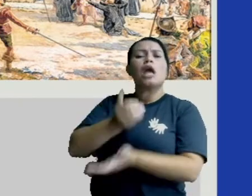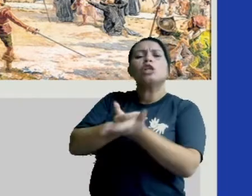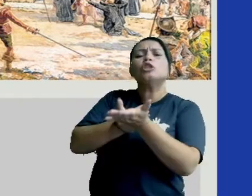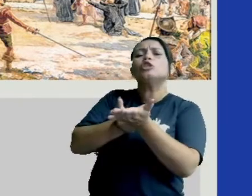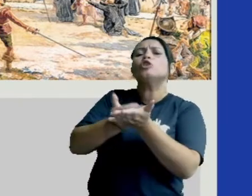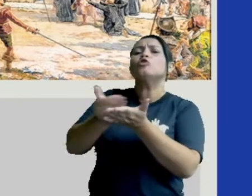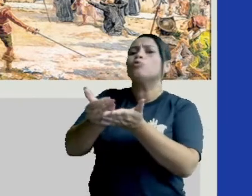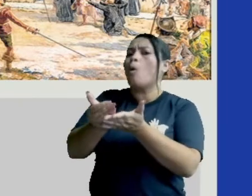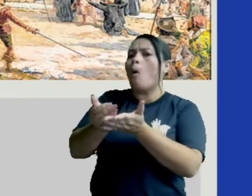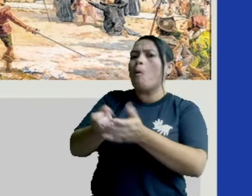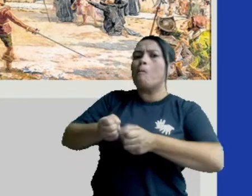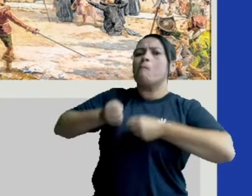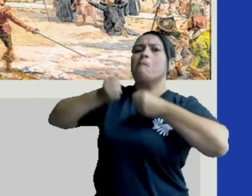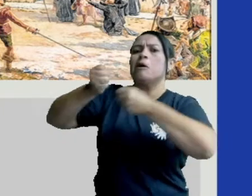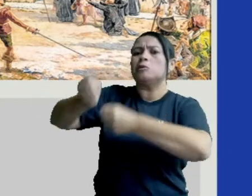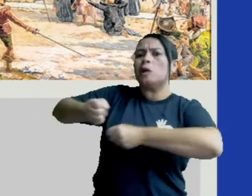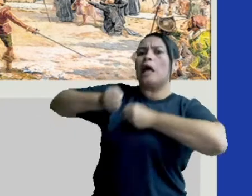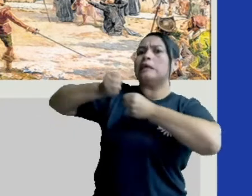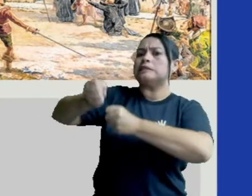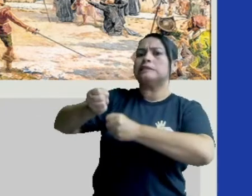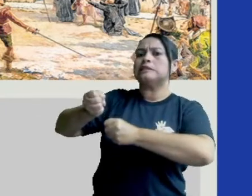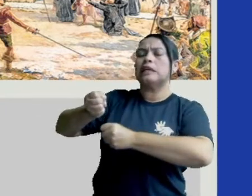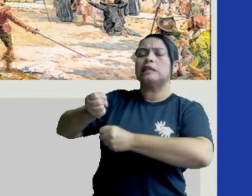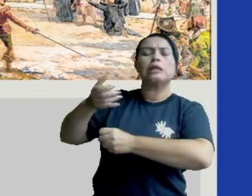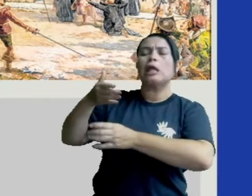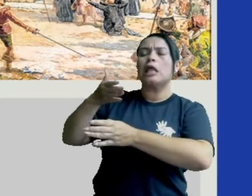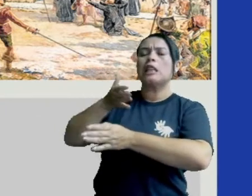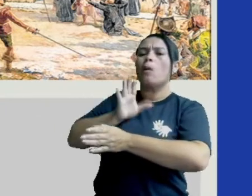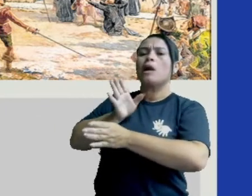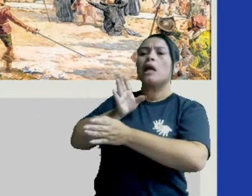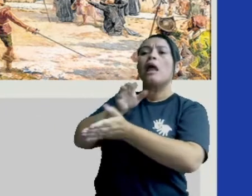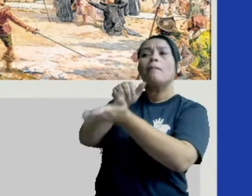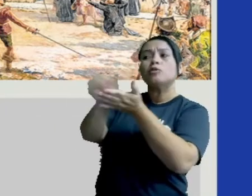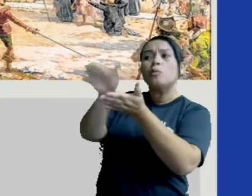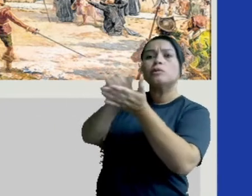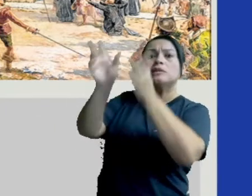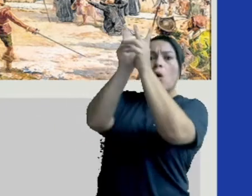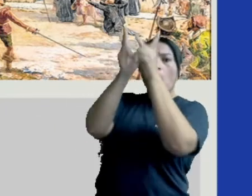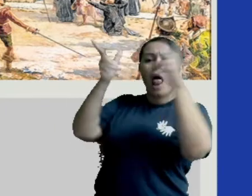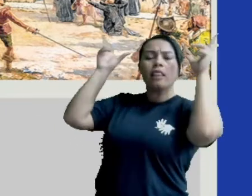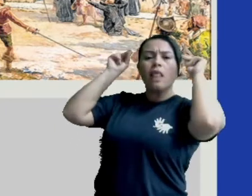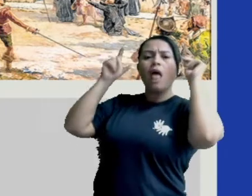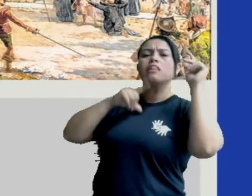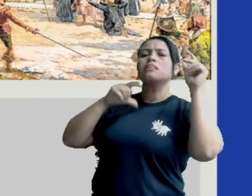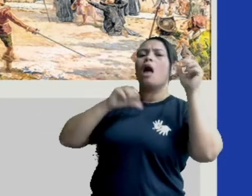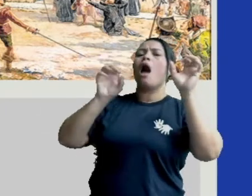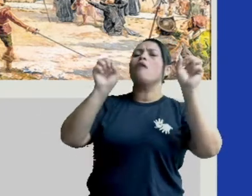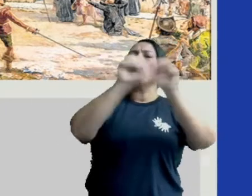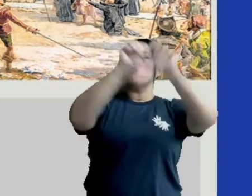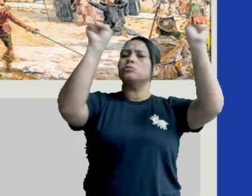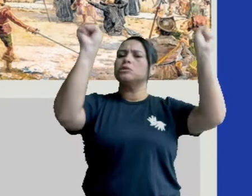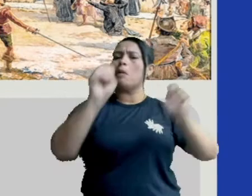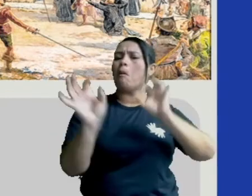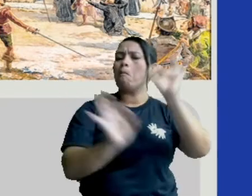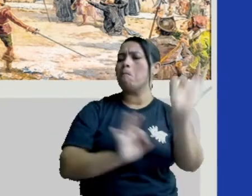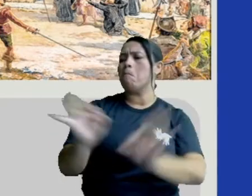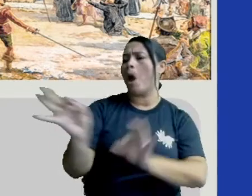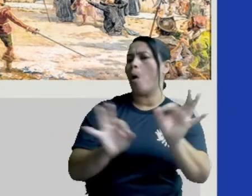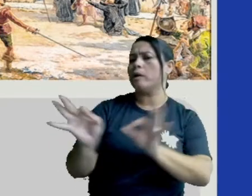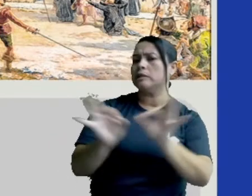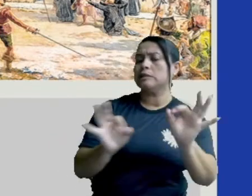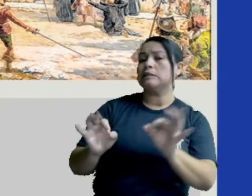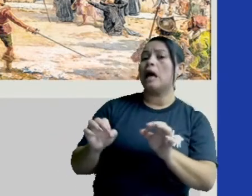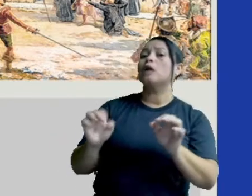início forte resistência aos invasores holandeses, através de um sistema bem estabelecido de guerrilhas